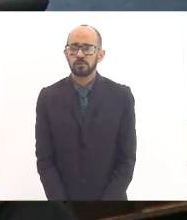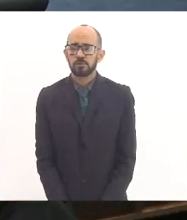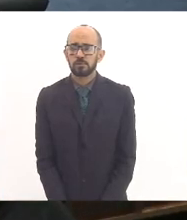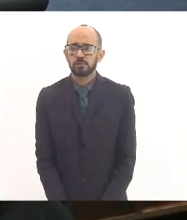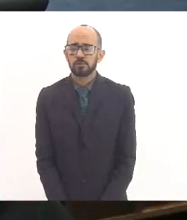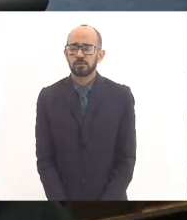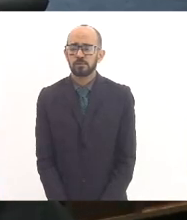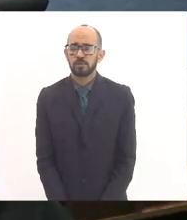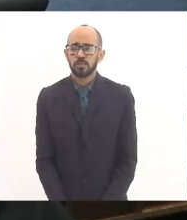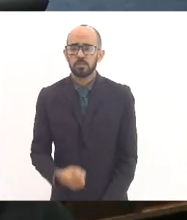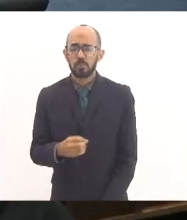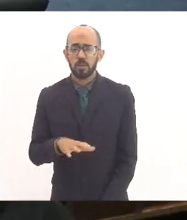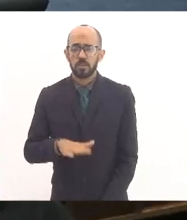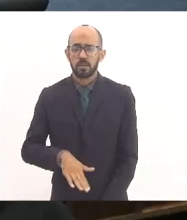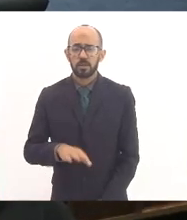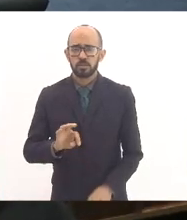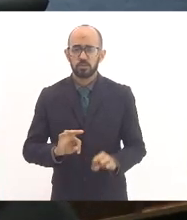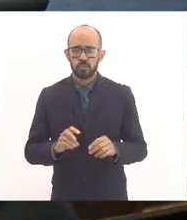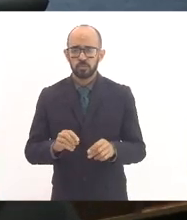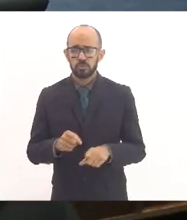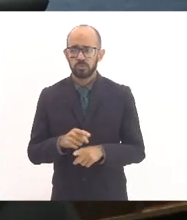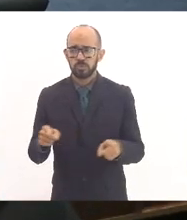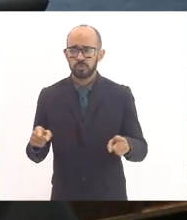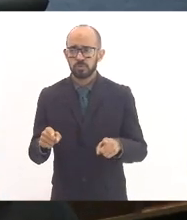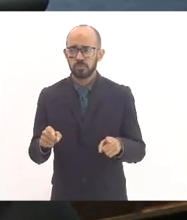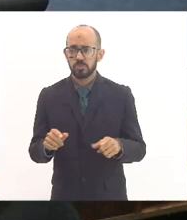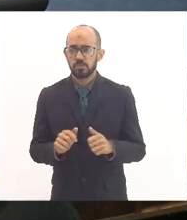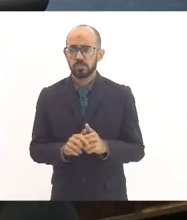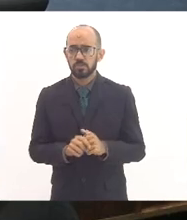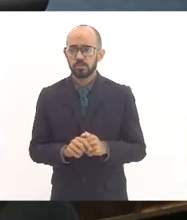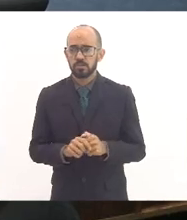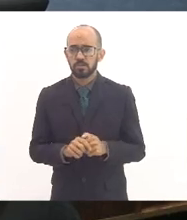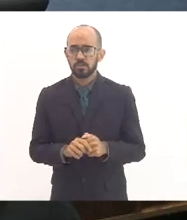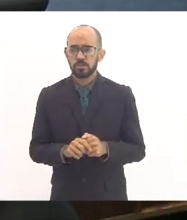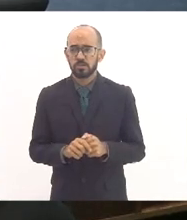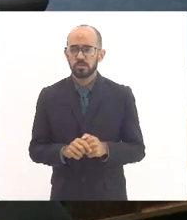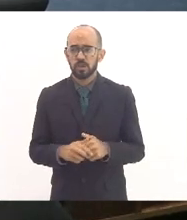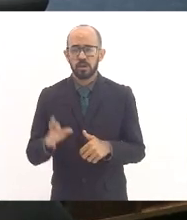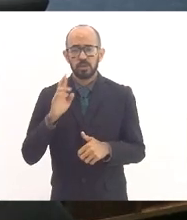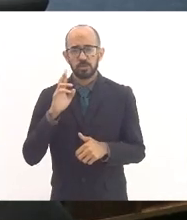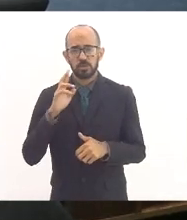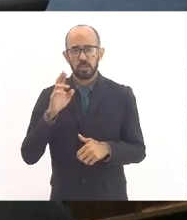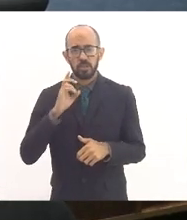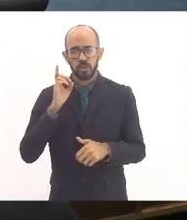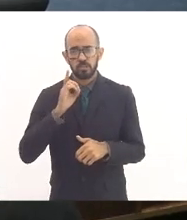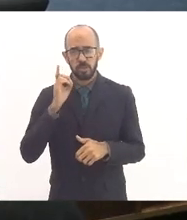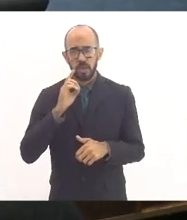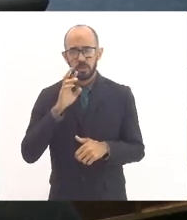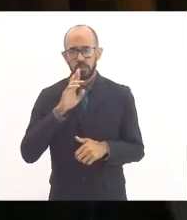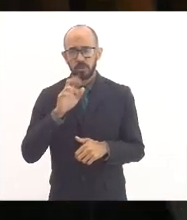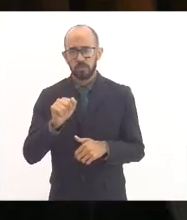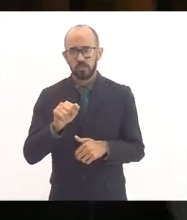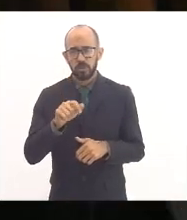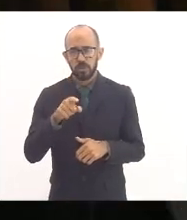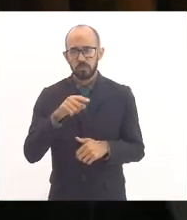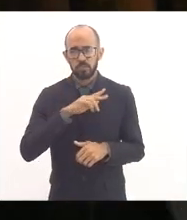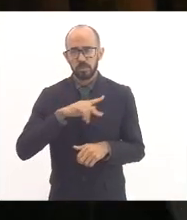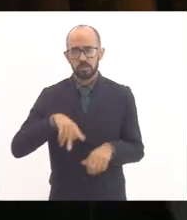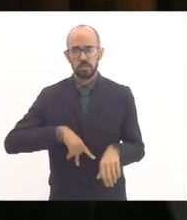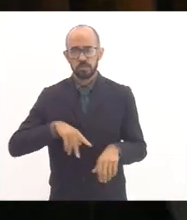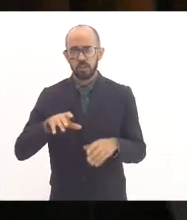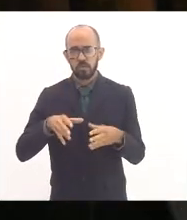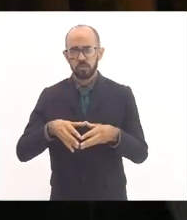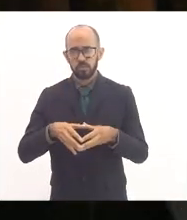Oi boa tarde a todos sentir-se o deputado Rodrigo Amorim presidente da